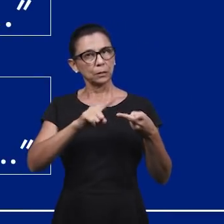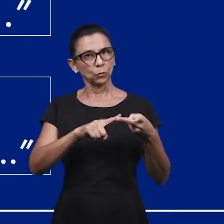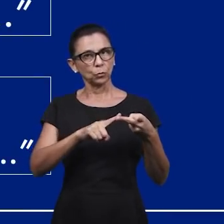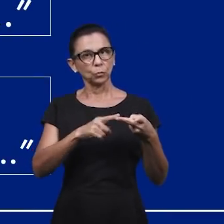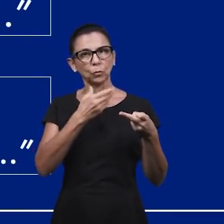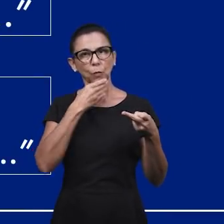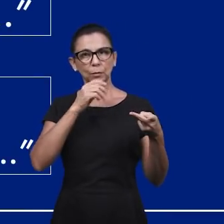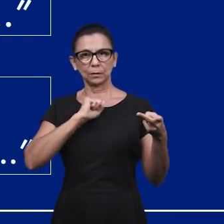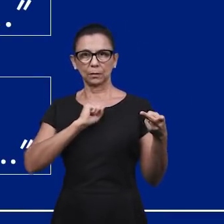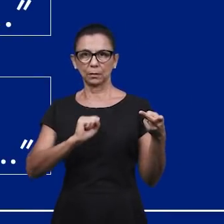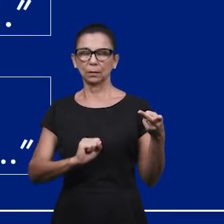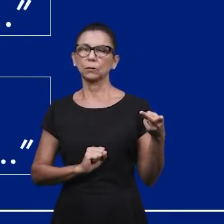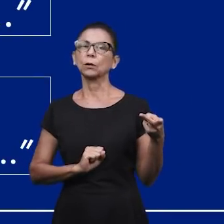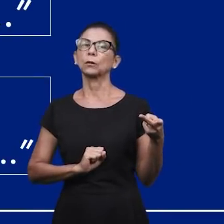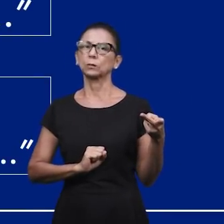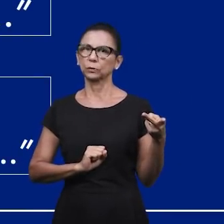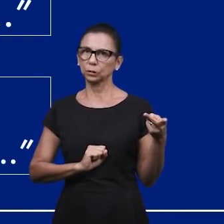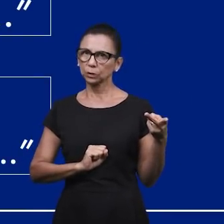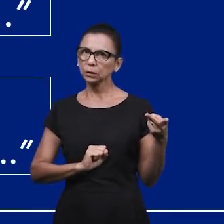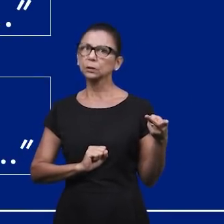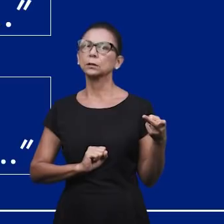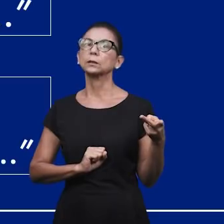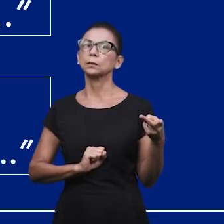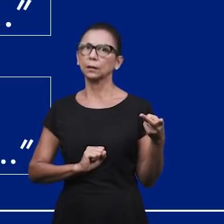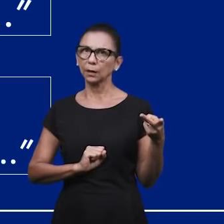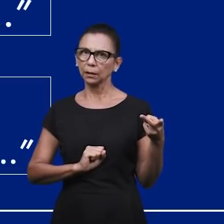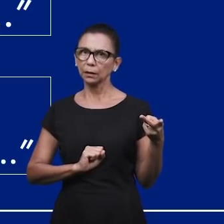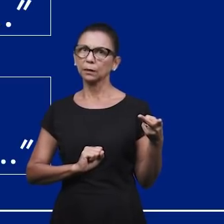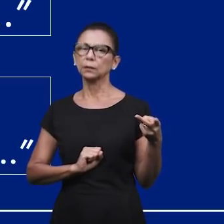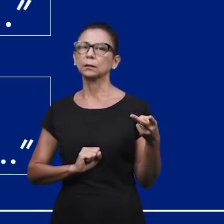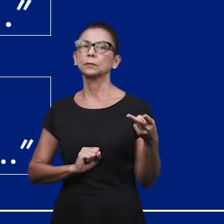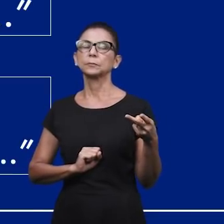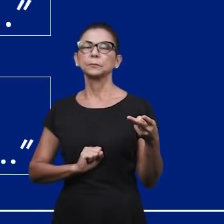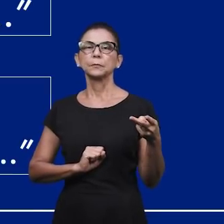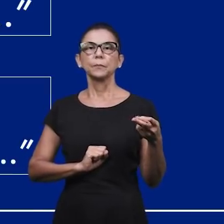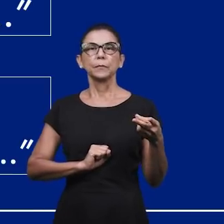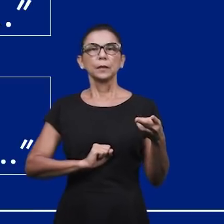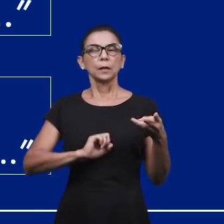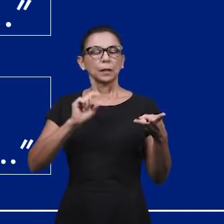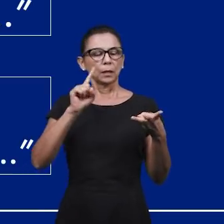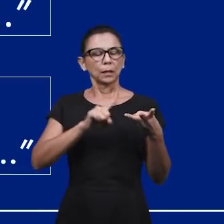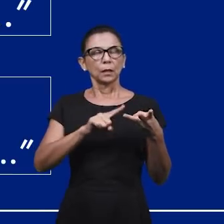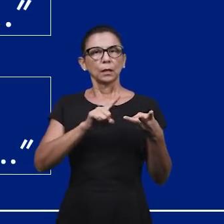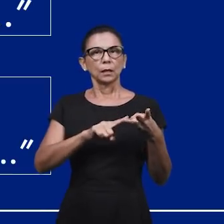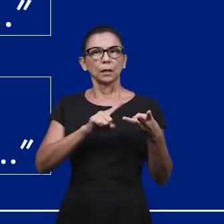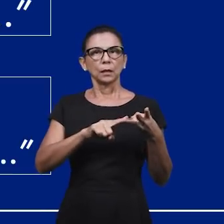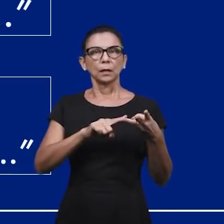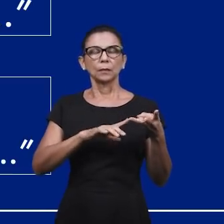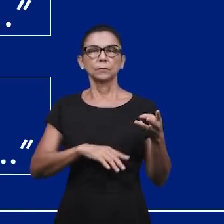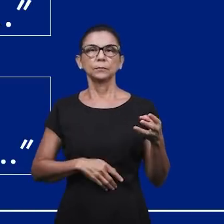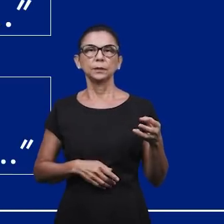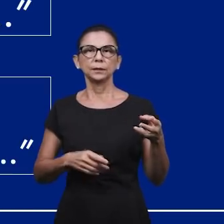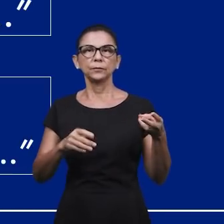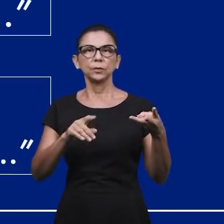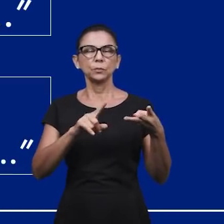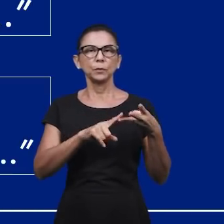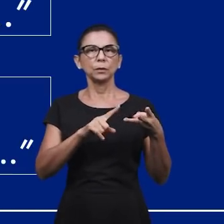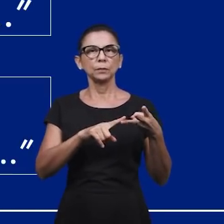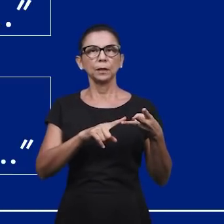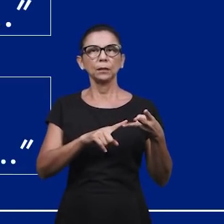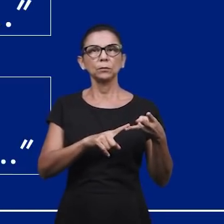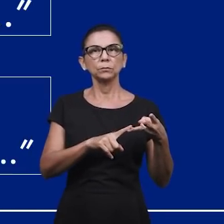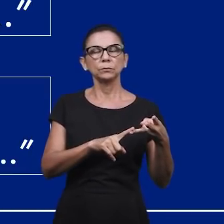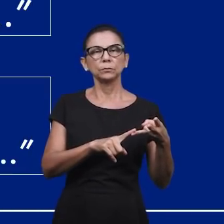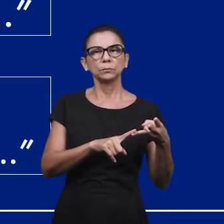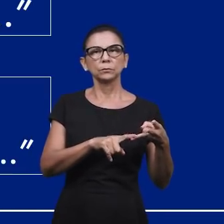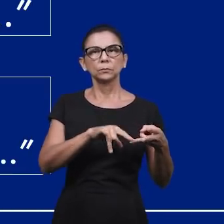o sacerdote, que era o ministrante. A vítima, que ia ser sacrificada,